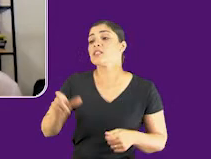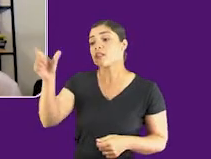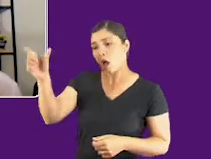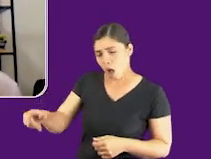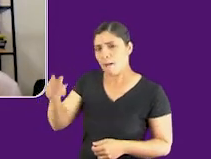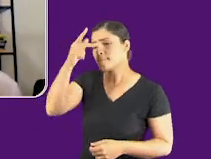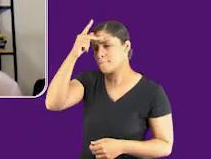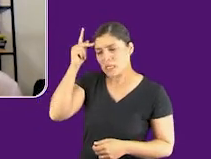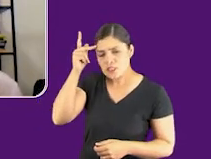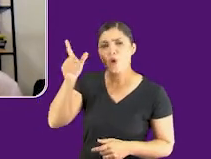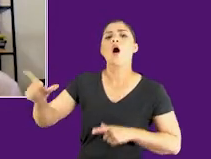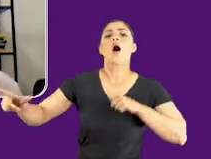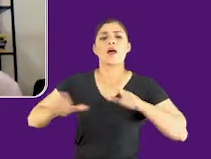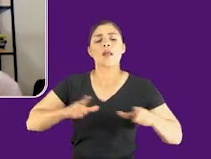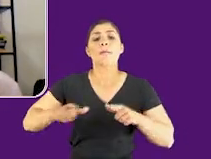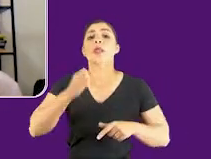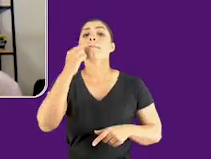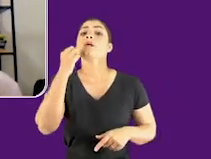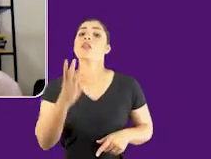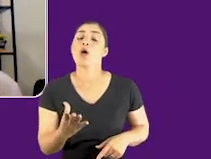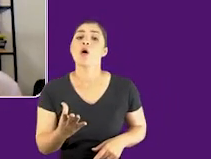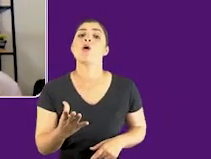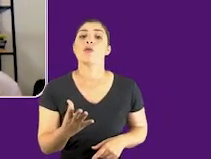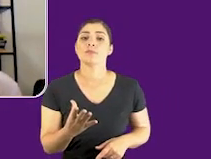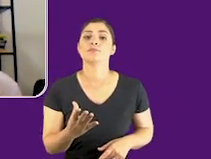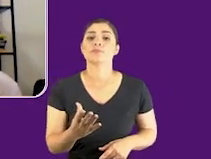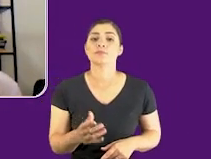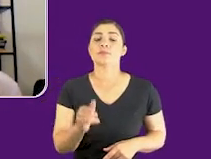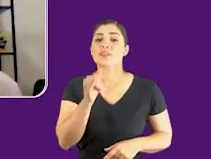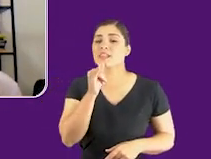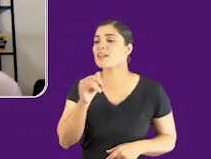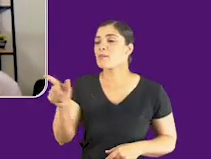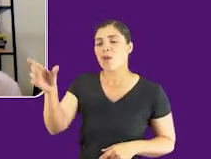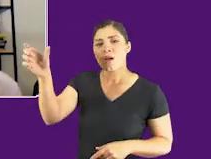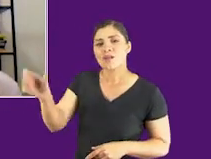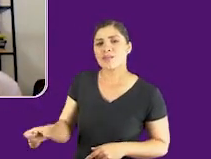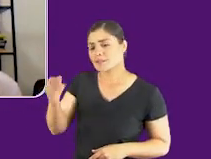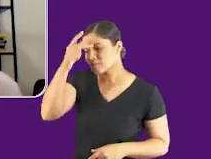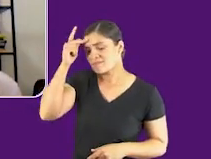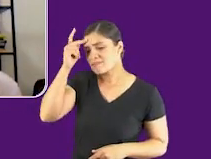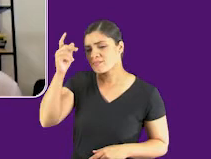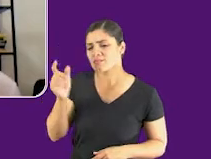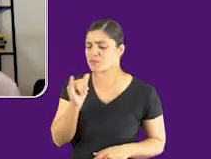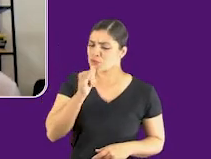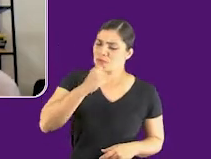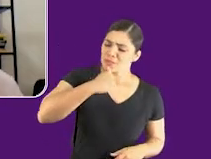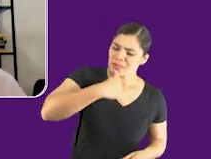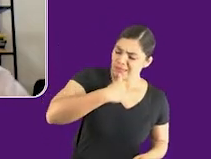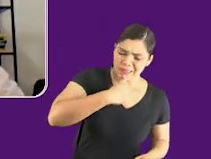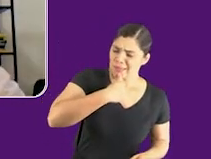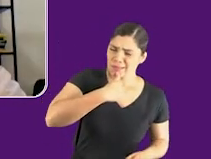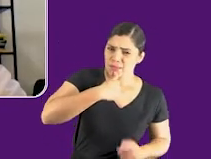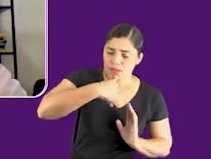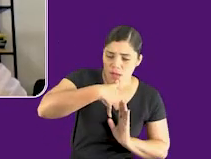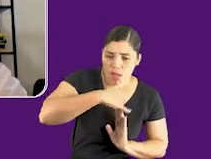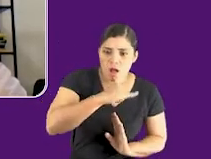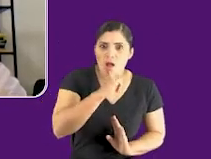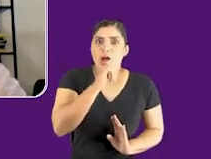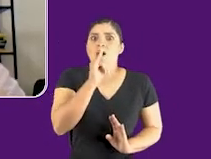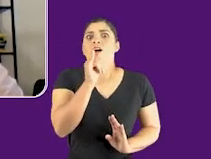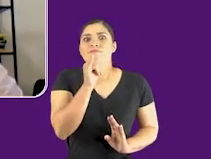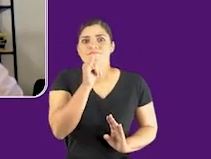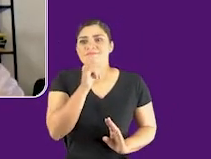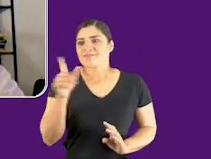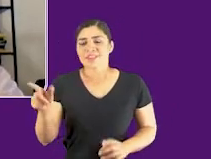que de uma forma mais preditiva inclusive o nível de satisfação do trabalho das pessoas melhora muito